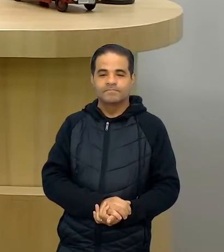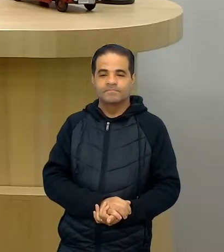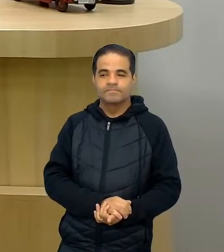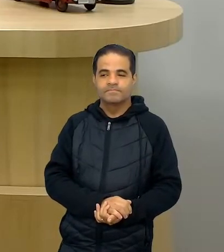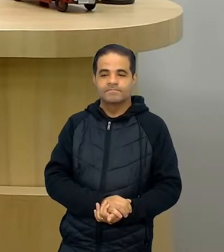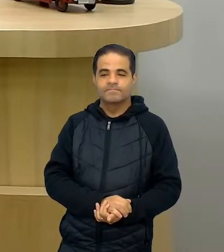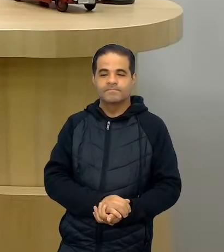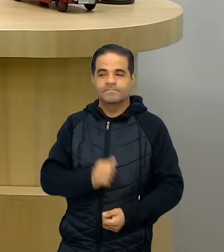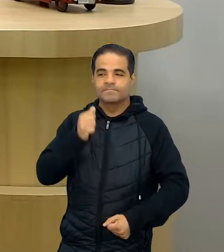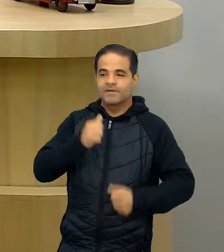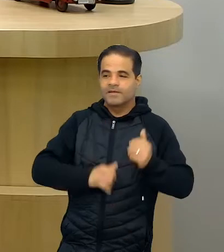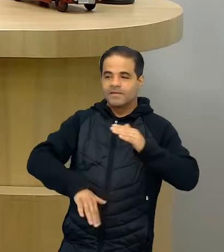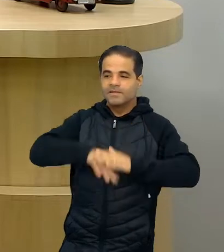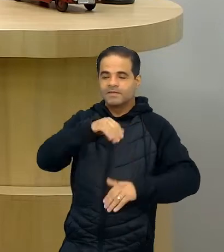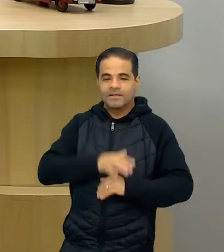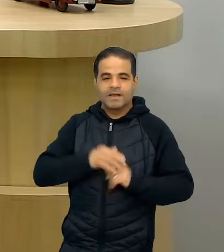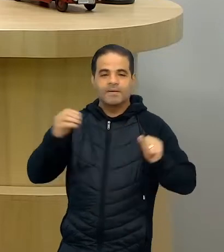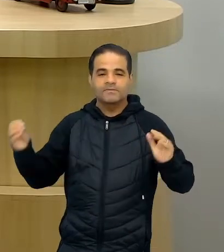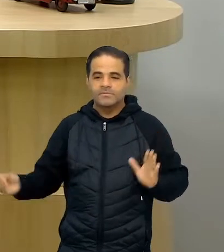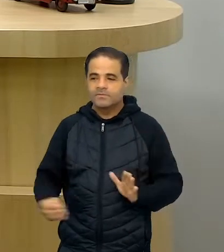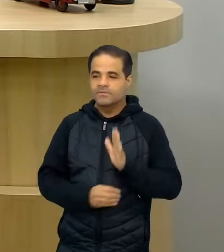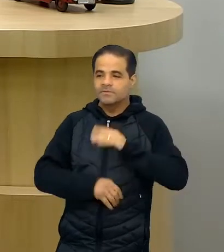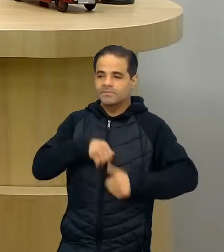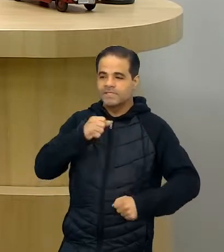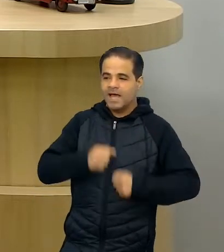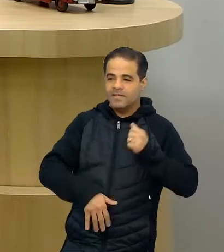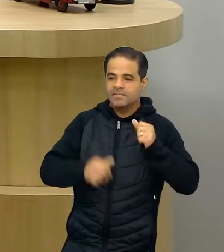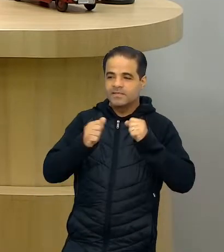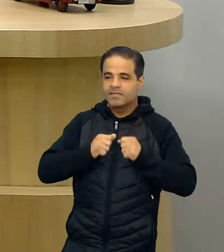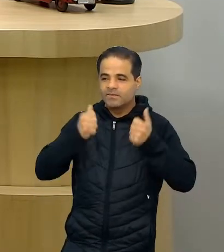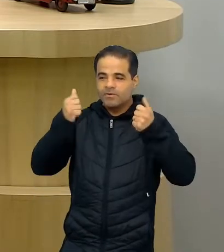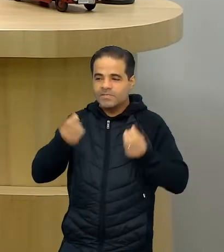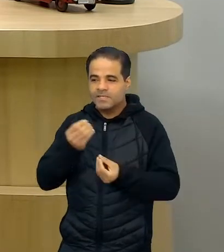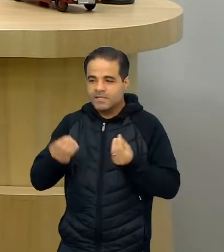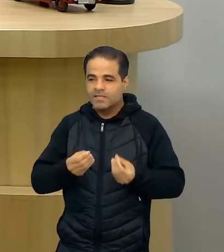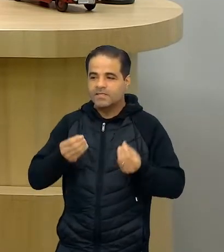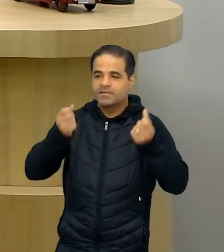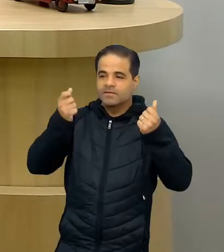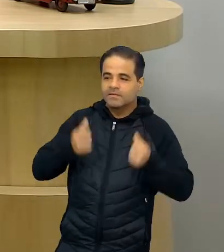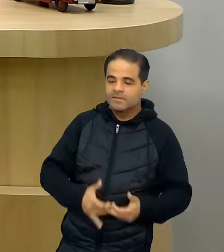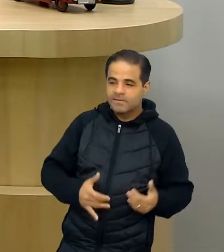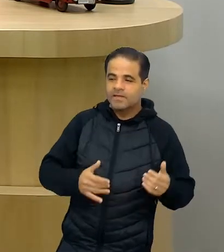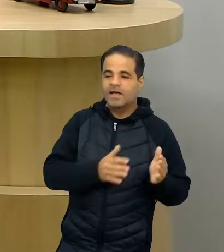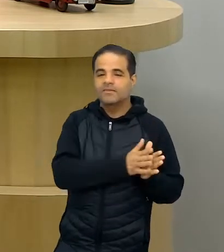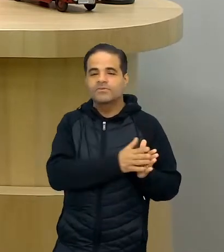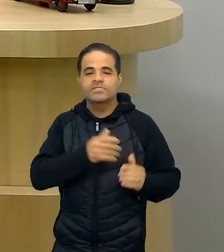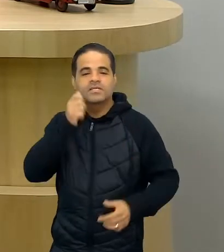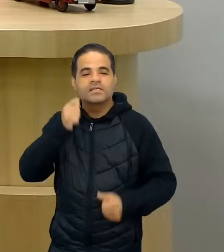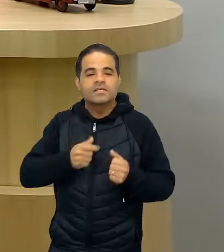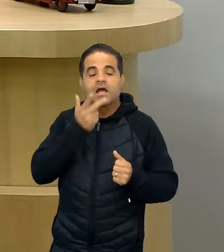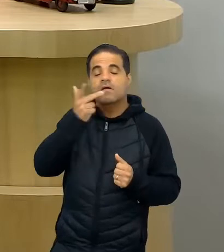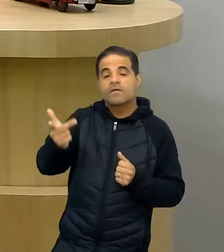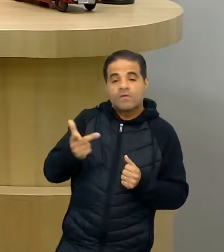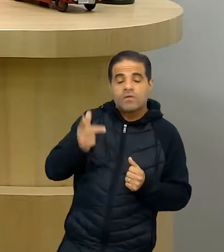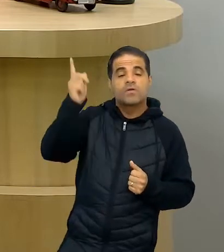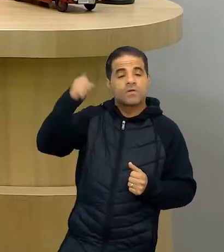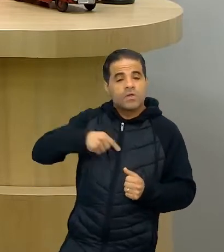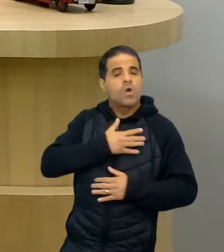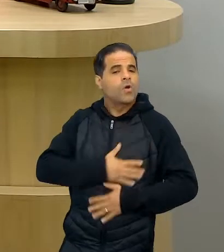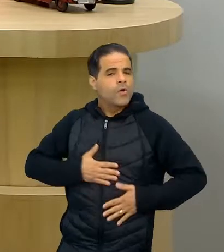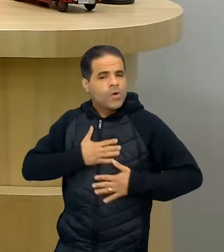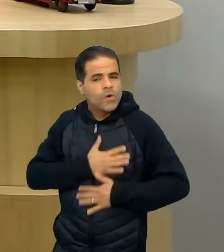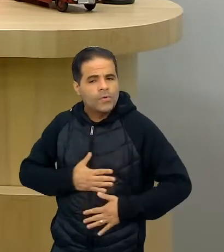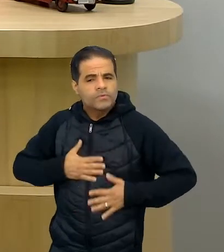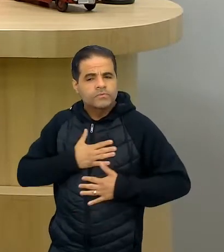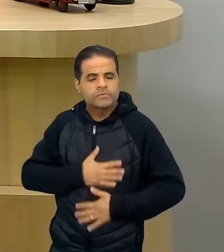Ilana, a ginástica artística é fantástica. É muito legal. É muito legal, né? E o foco masculino eu gosto. Você